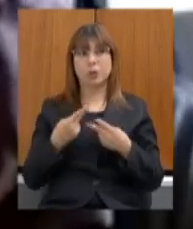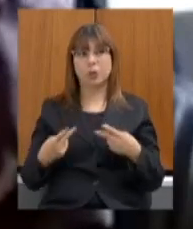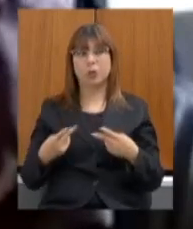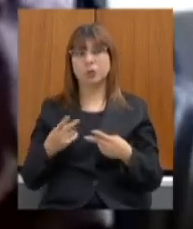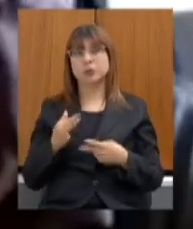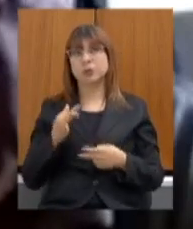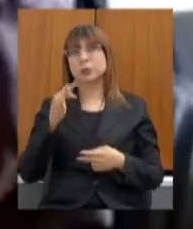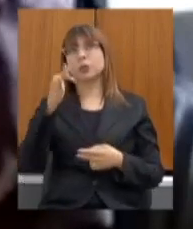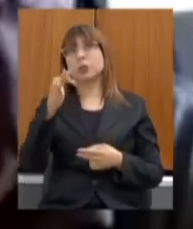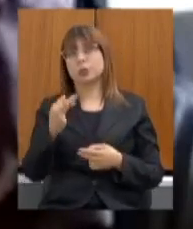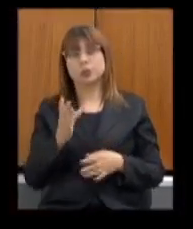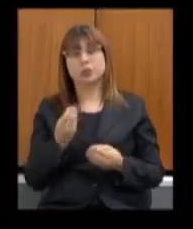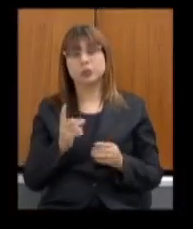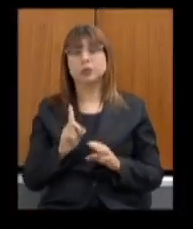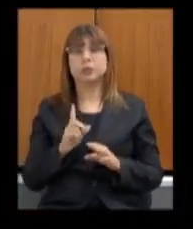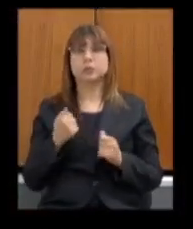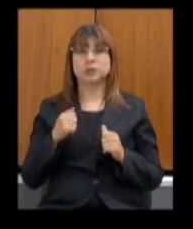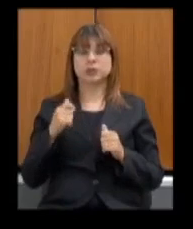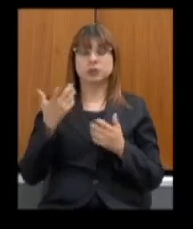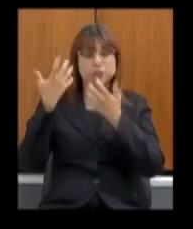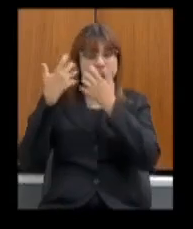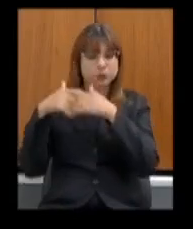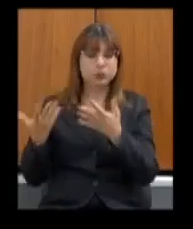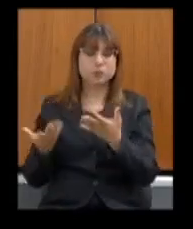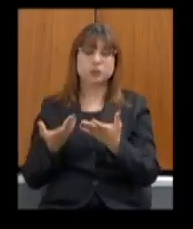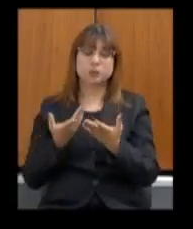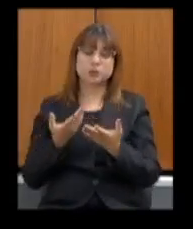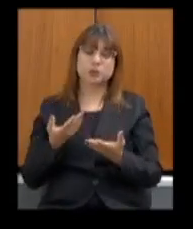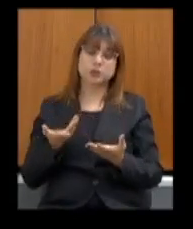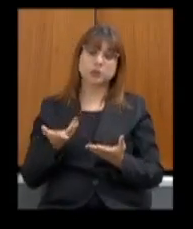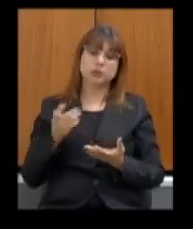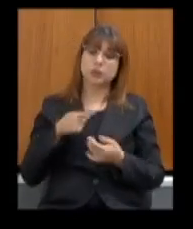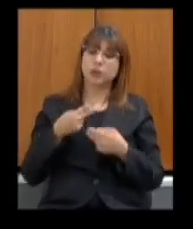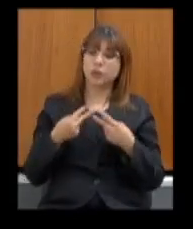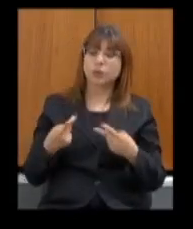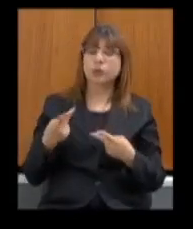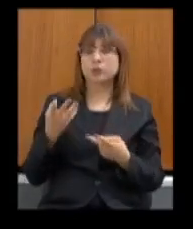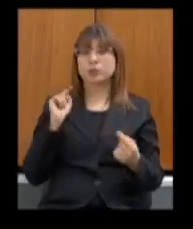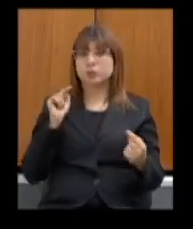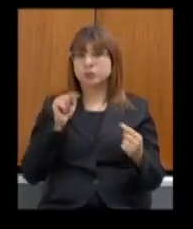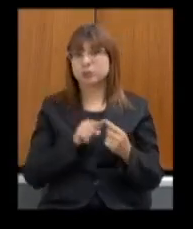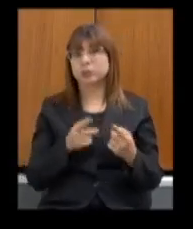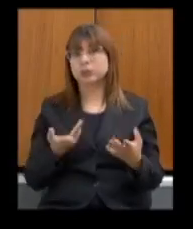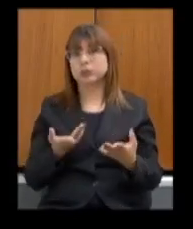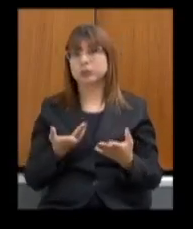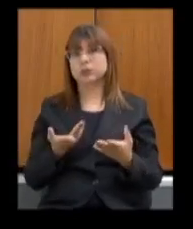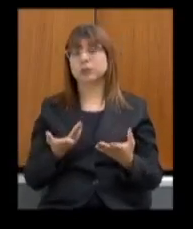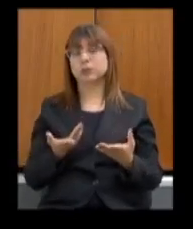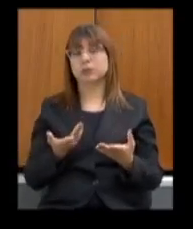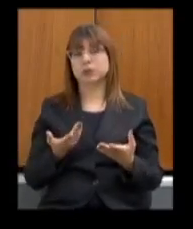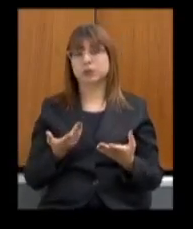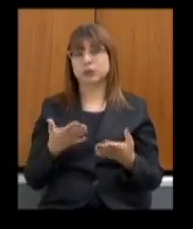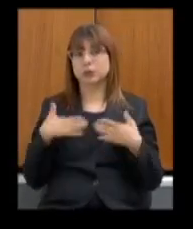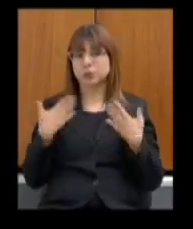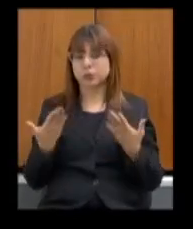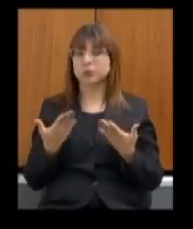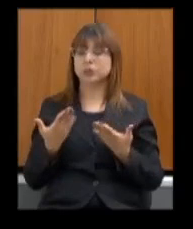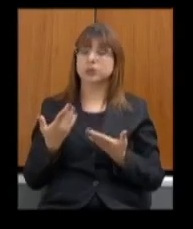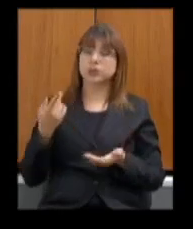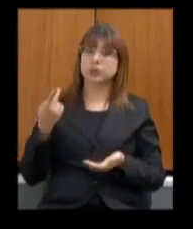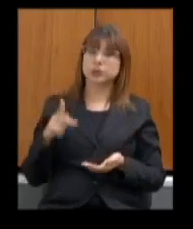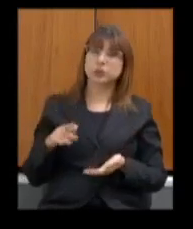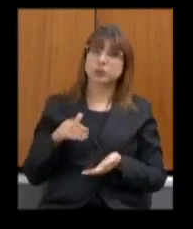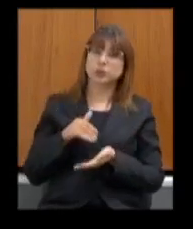coisa incoerente com o nosso pensamento nesse sentido. Encontrei da parte da sua, com uma gratíssima surpresa no exercício